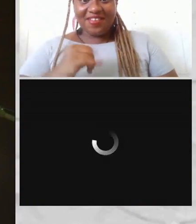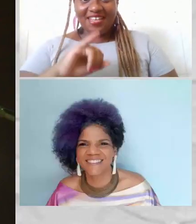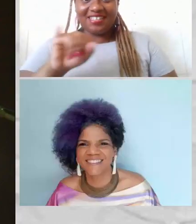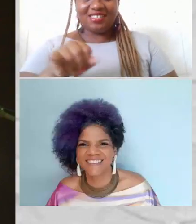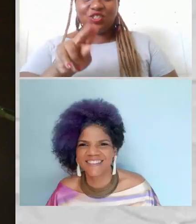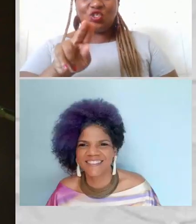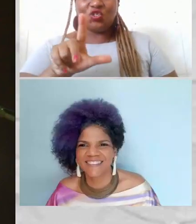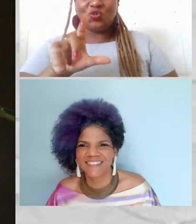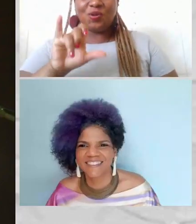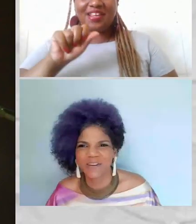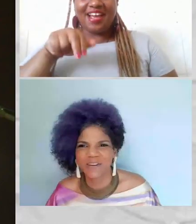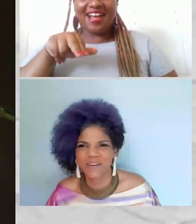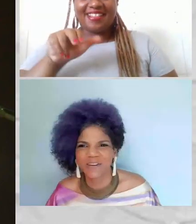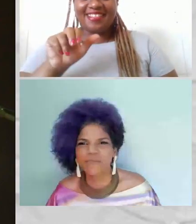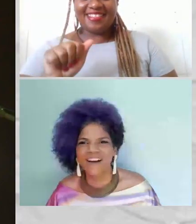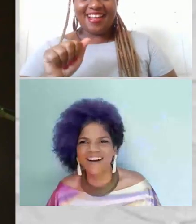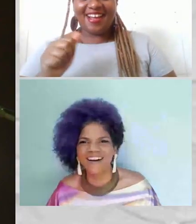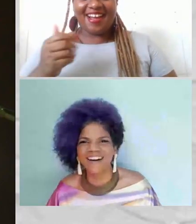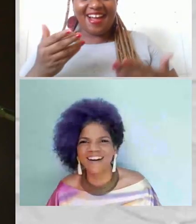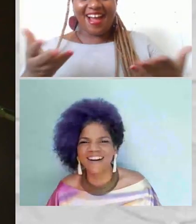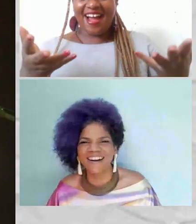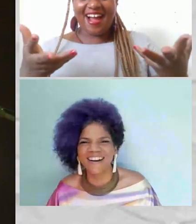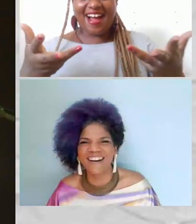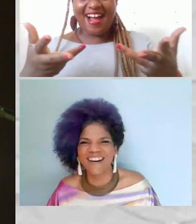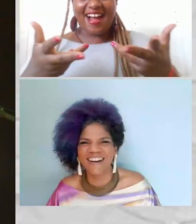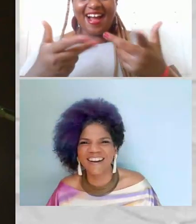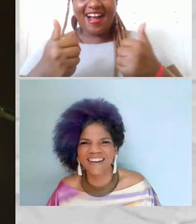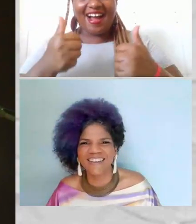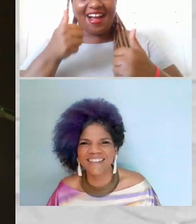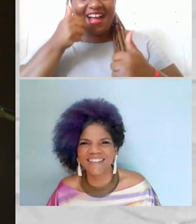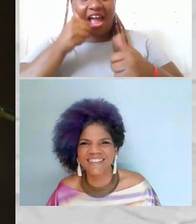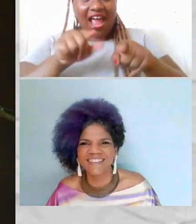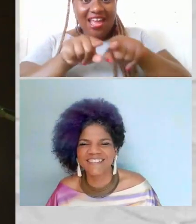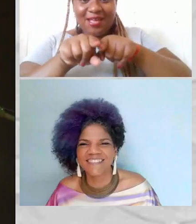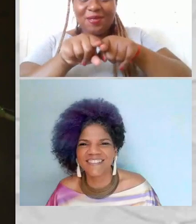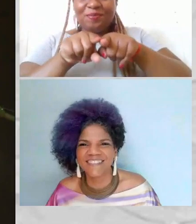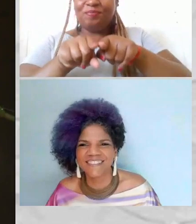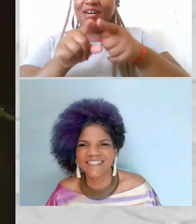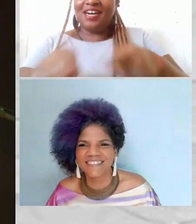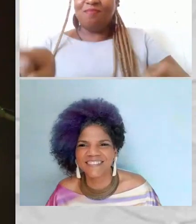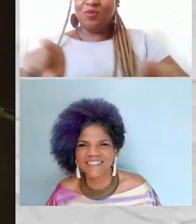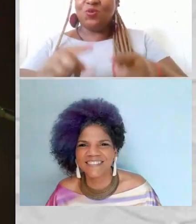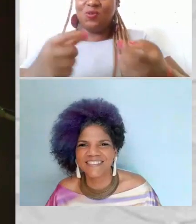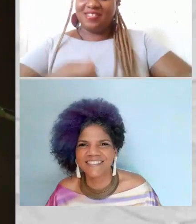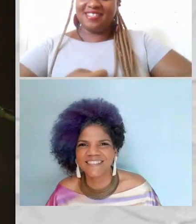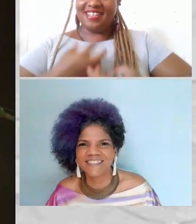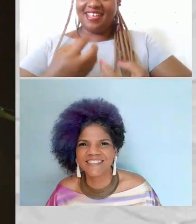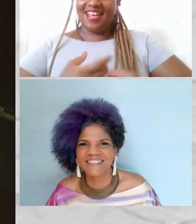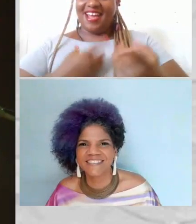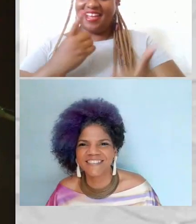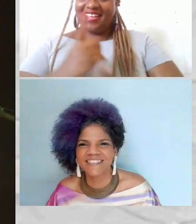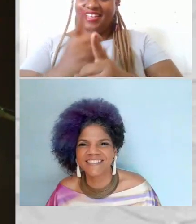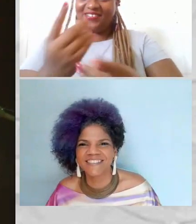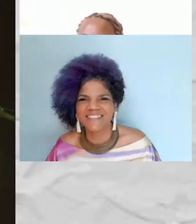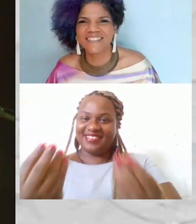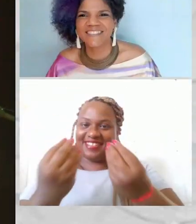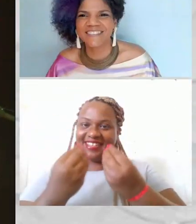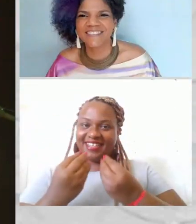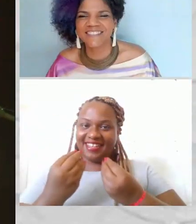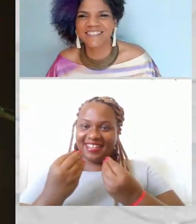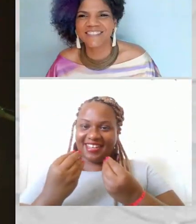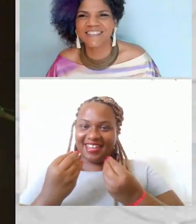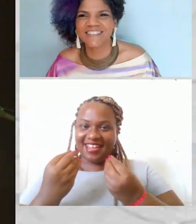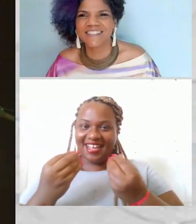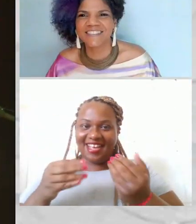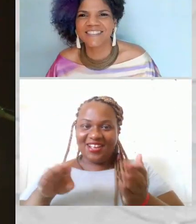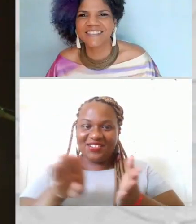Ribeiro. Juliana é uma grande irmã que a música, que a poesia me deu quando eu cheguei em Salvador. Sim, agora nós